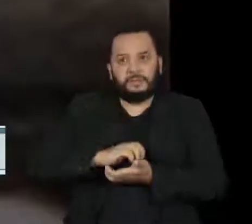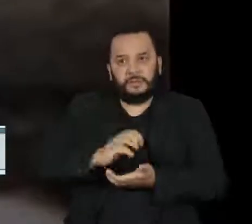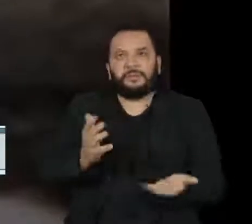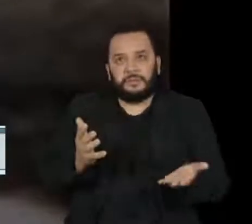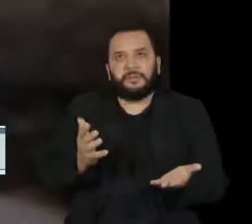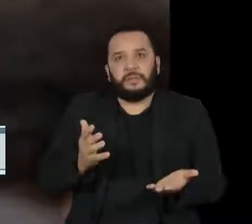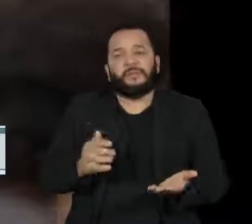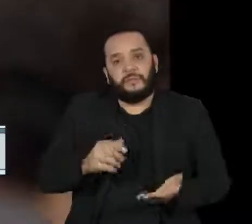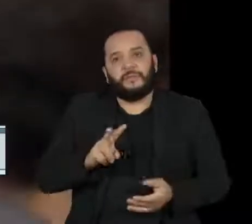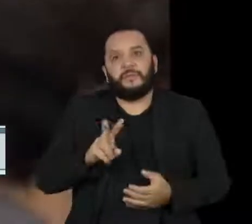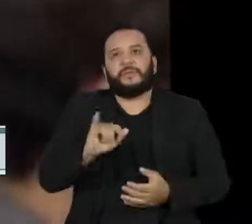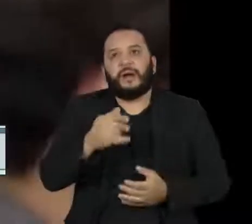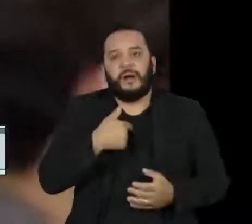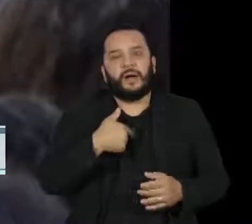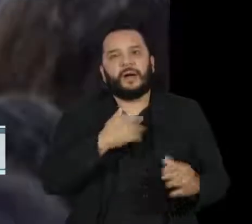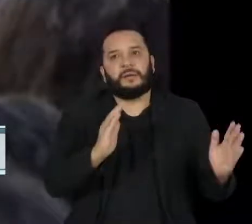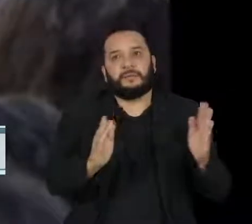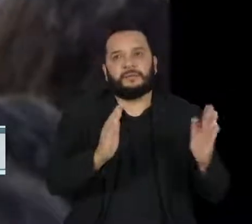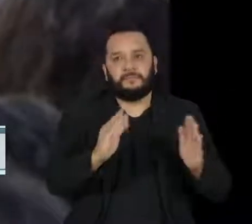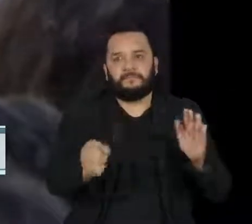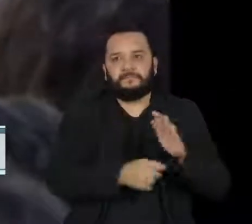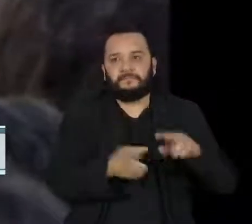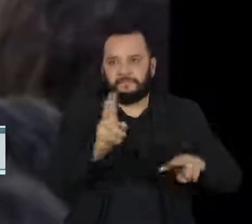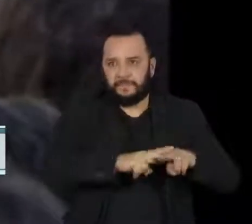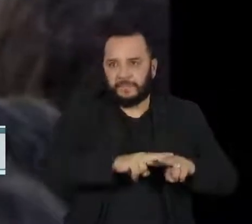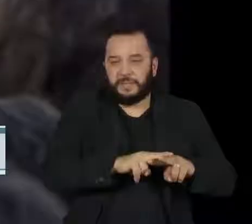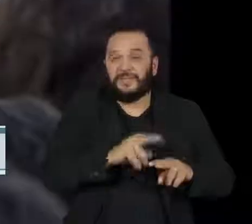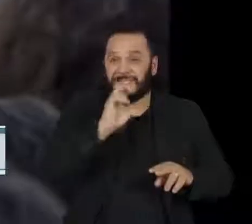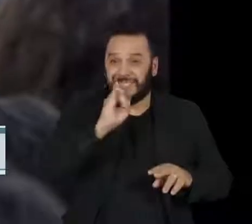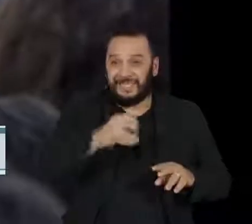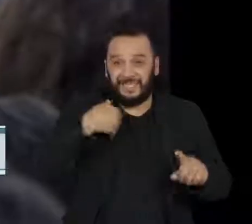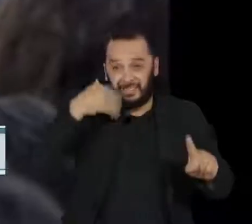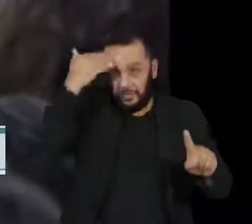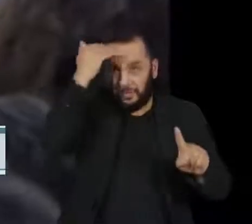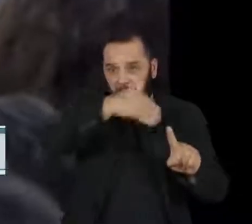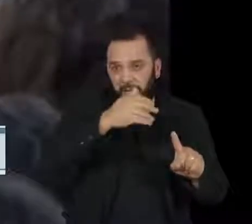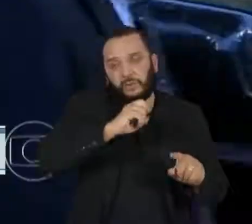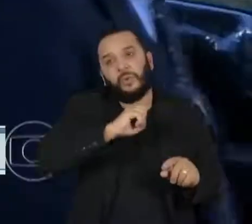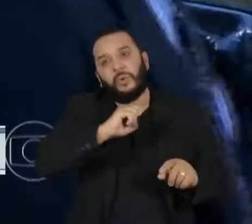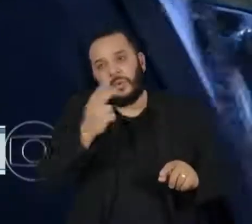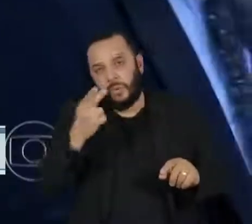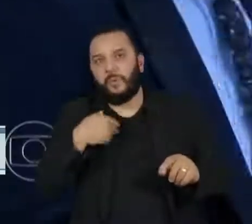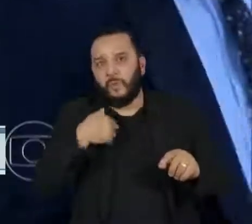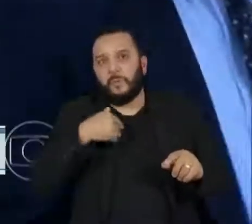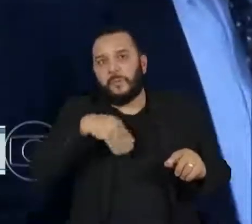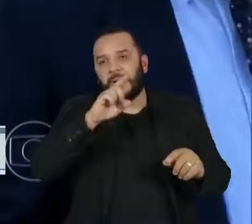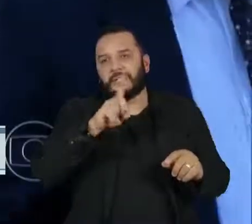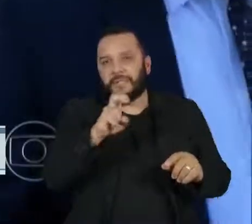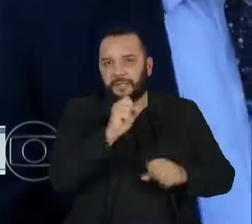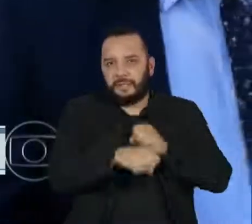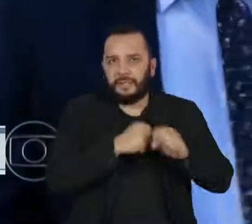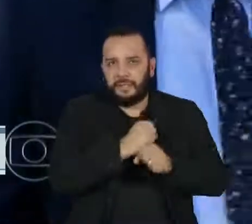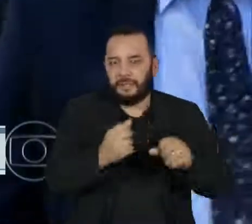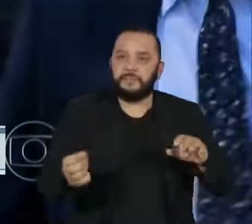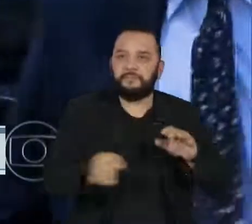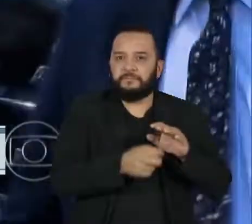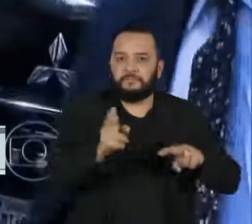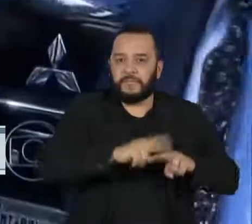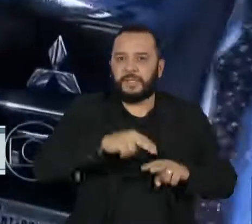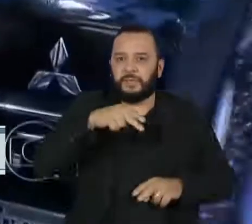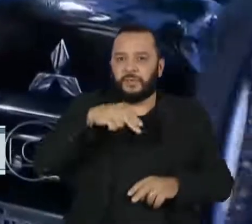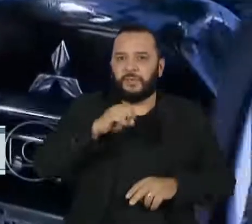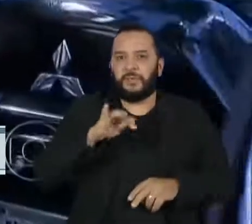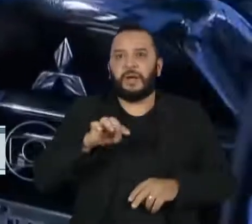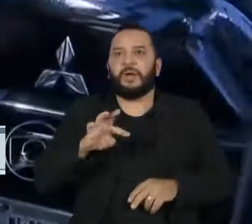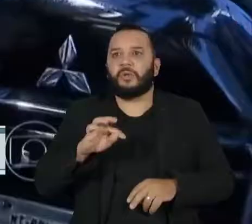vale o cumprimento provisório da Pena em caso de Condenação igual ao superior a 15 anos de reclusão Norberto Manica foi